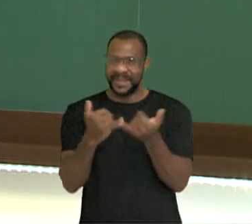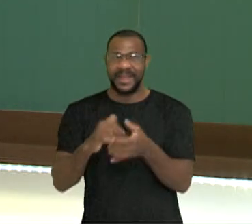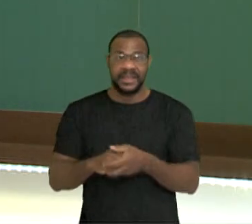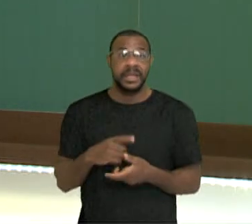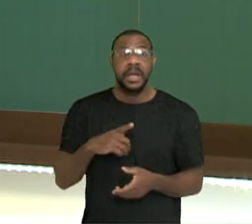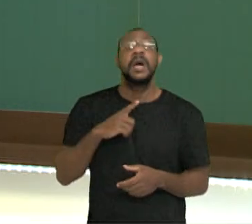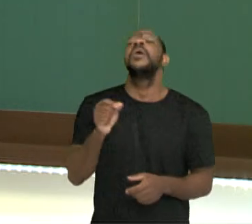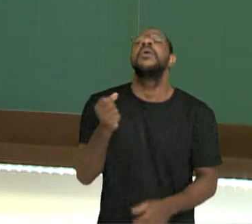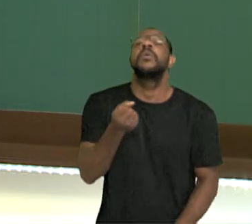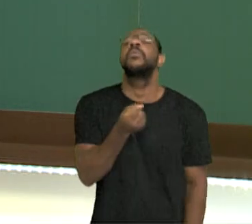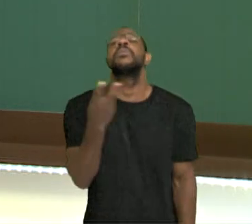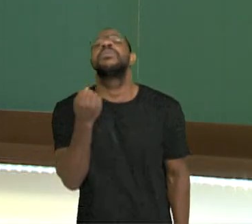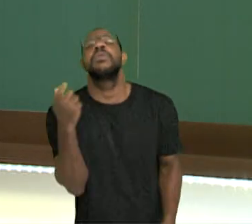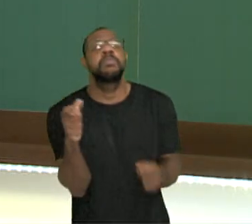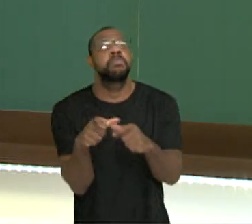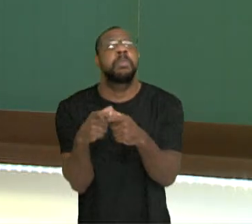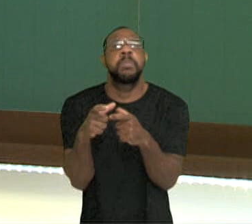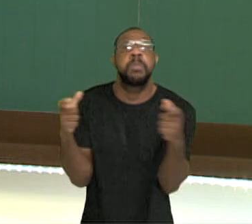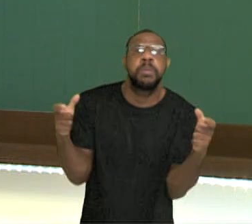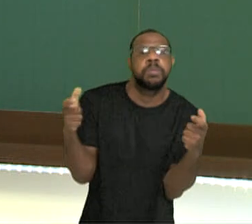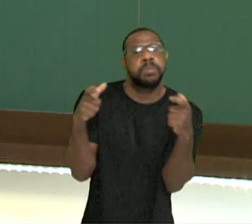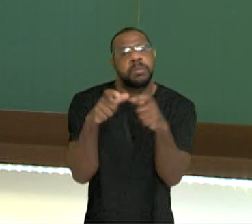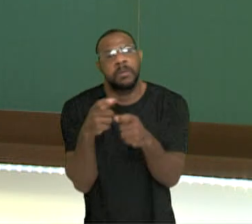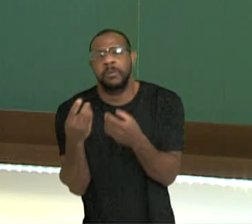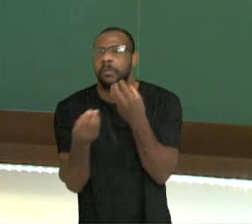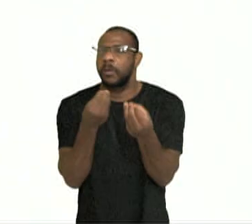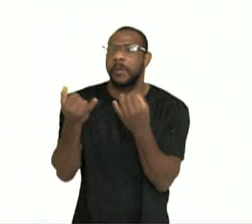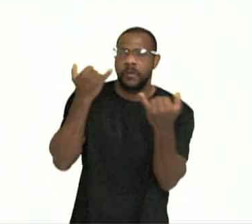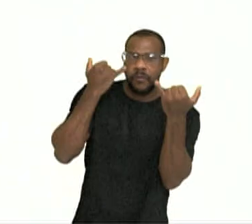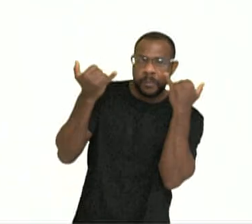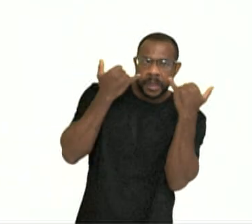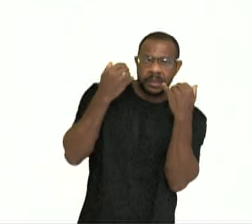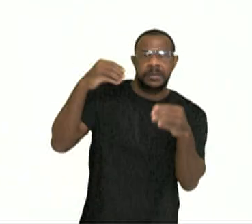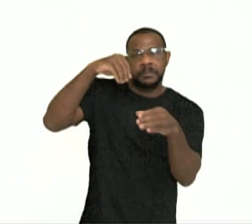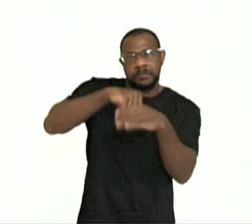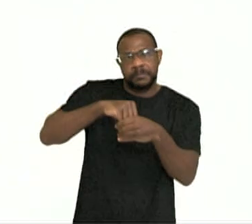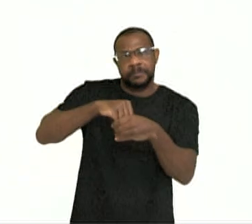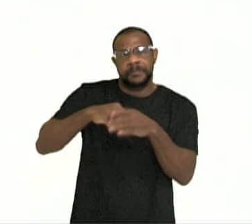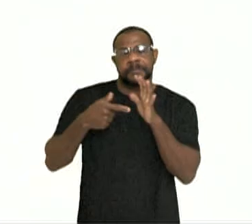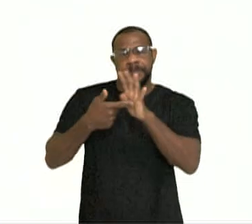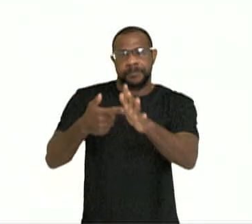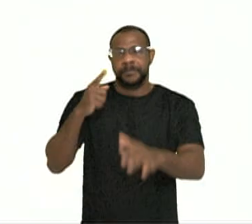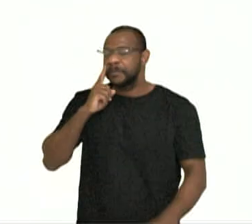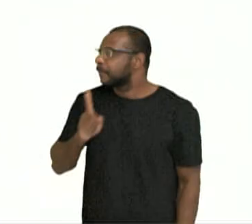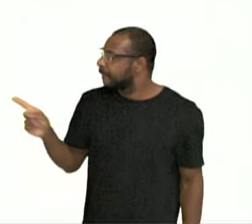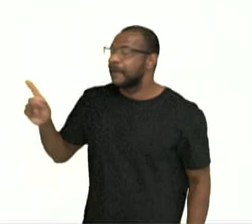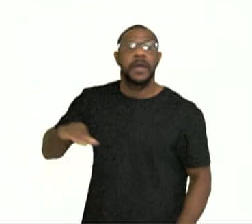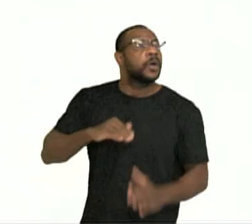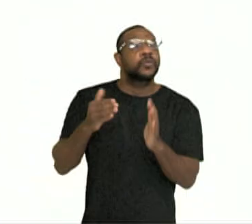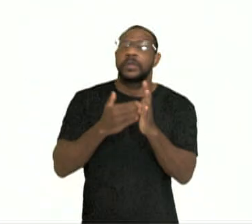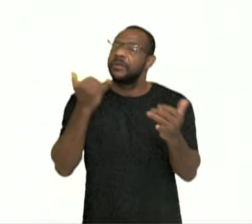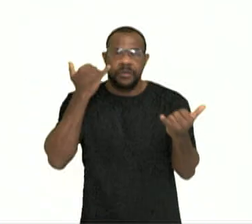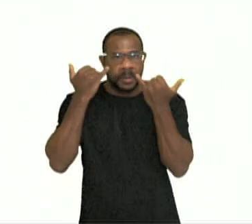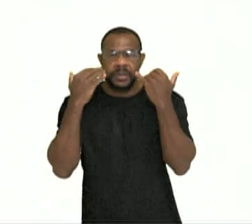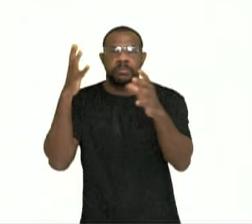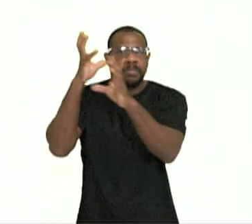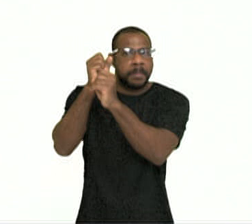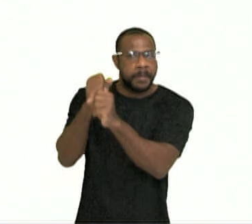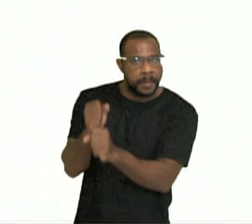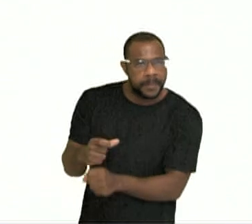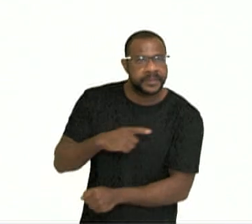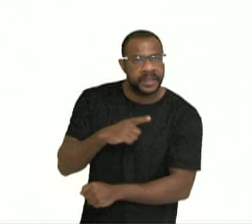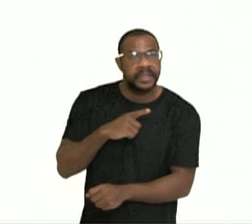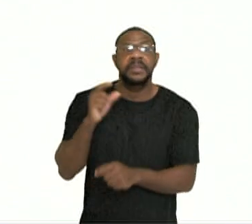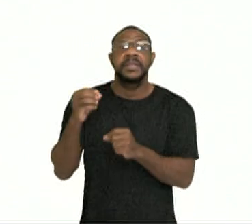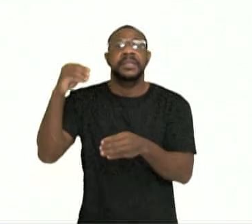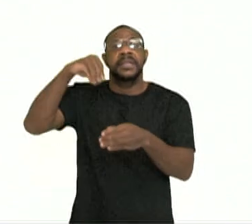relação de proporcionalidade ali dentro das informações que são apresentadas. Todos os dados aqui somados, eles